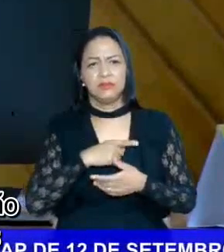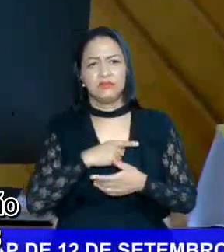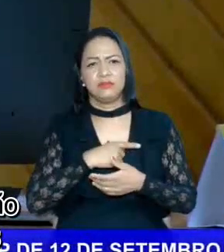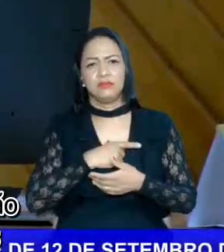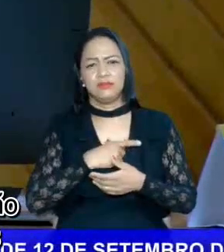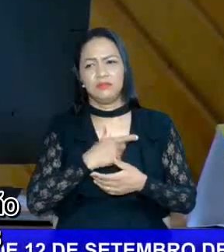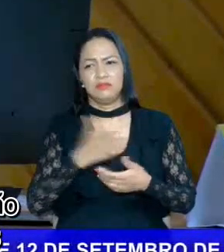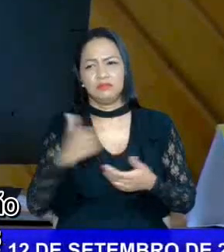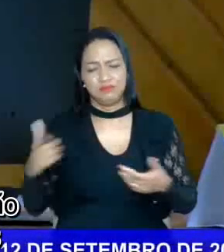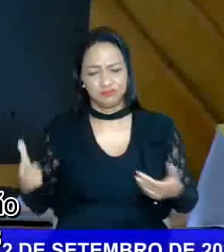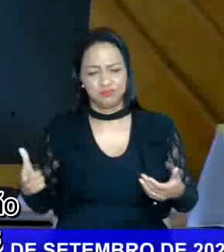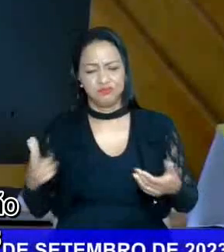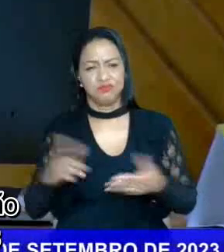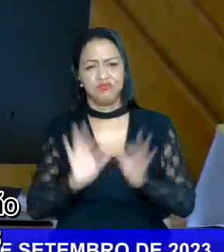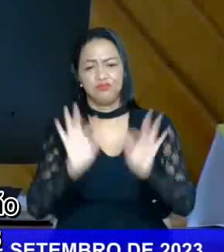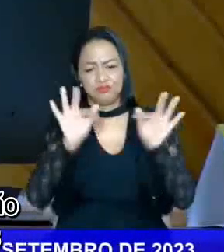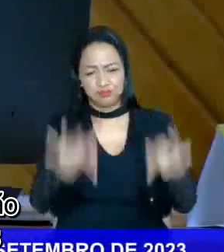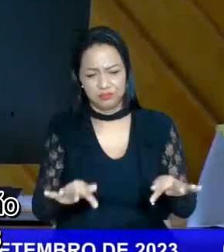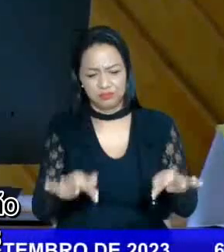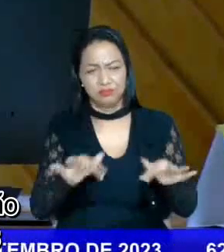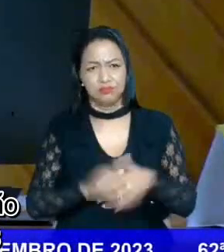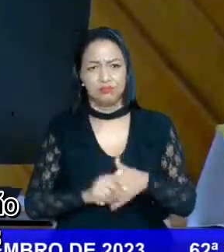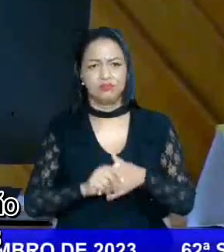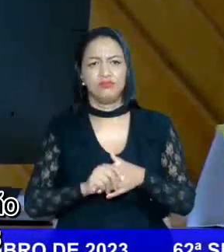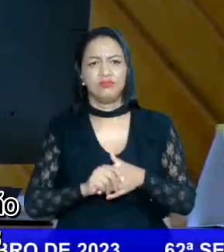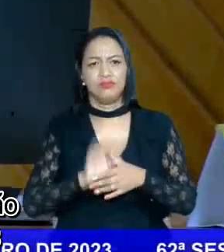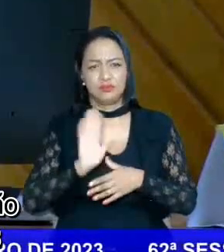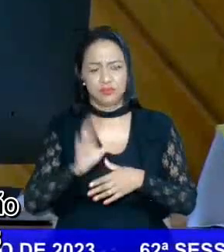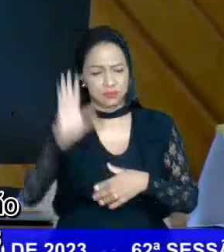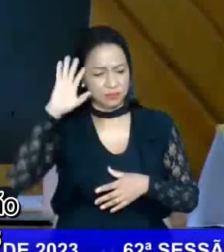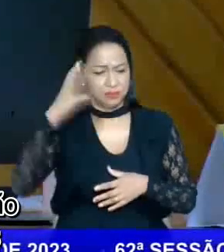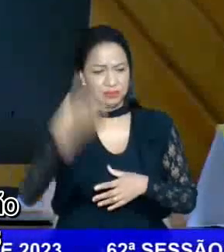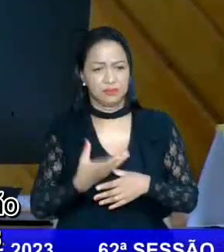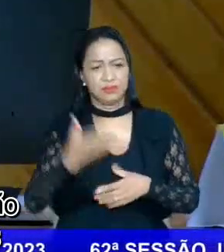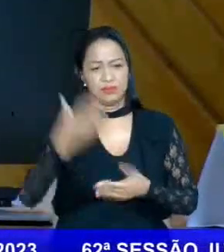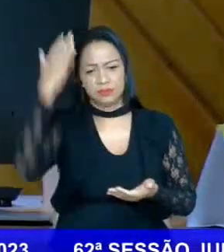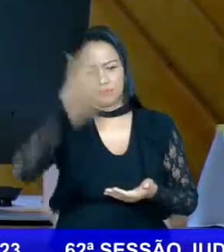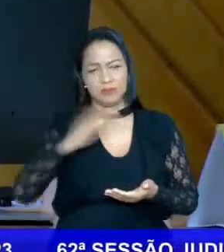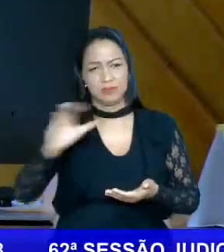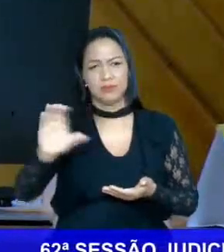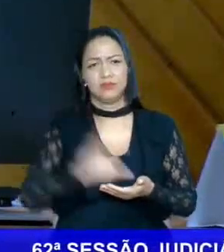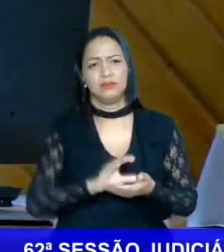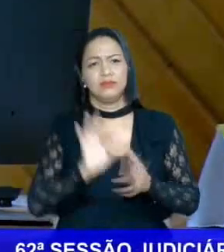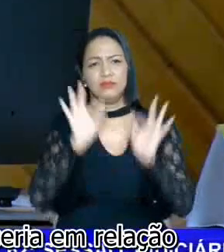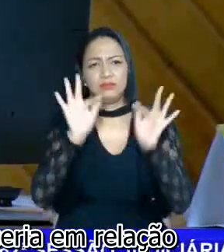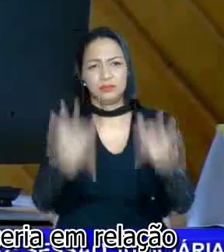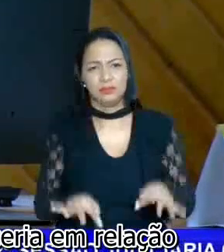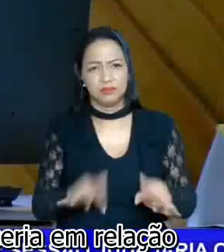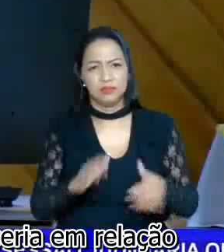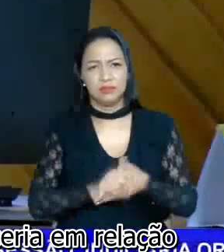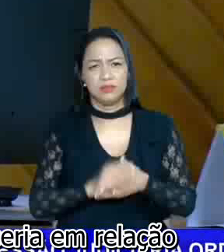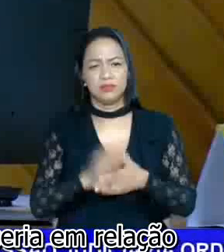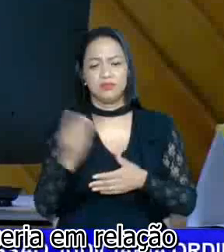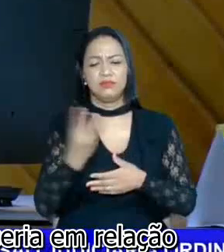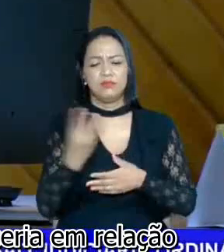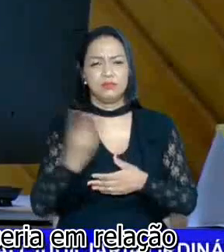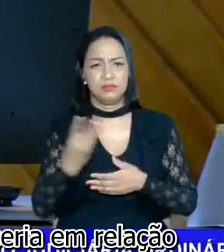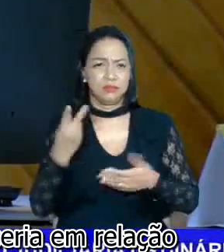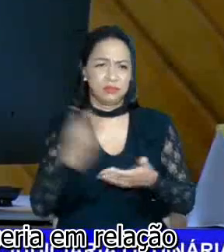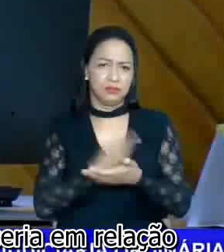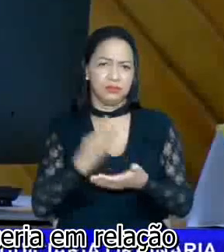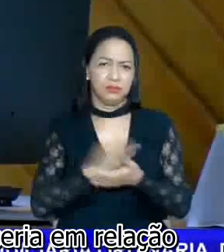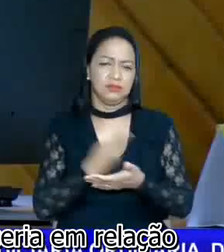se concretizou, mas que então foi corrigida na prestação de contas finais. A terceira inconsistência